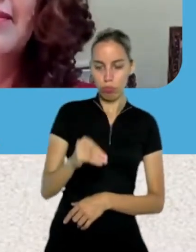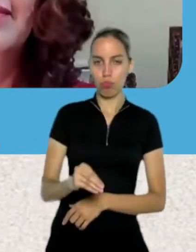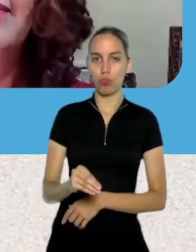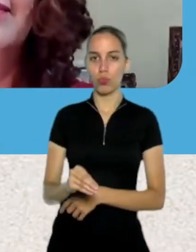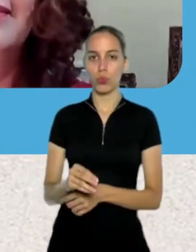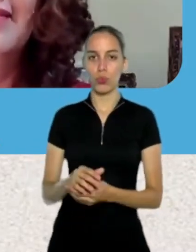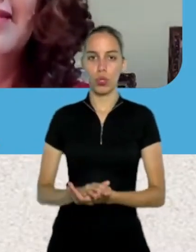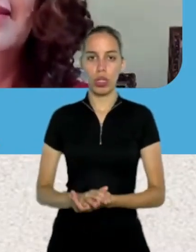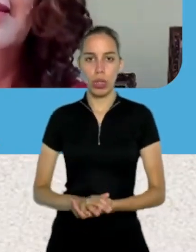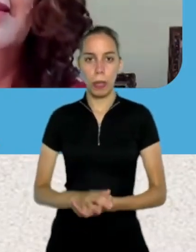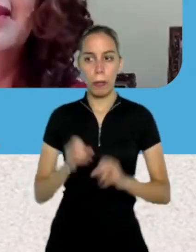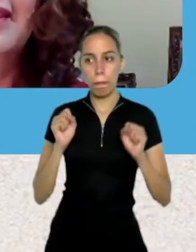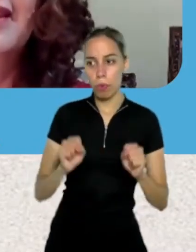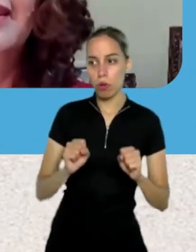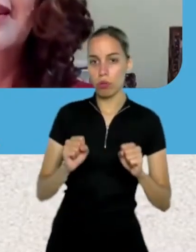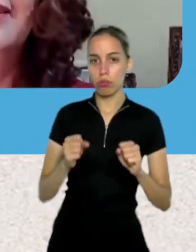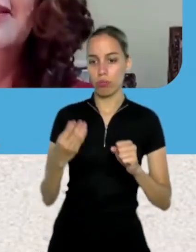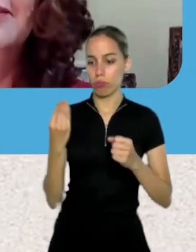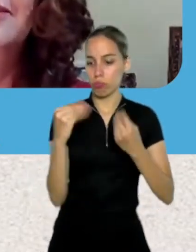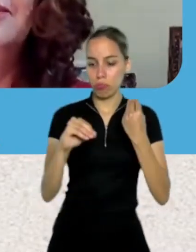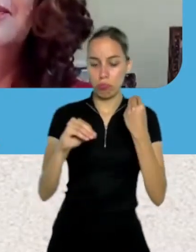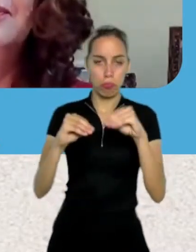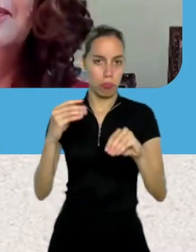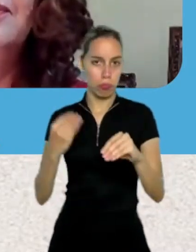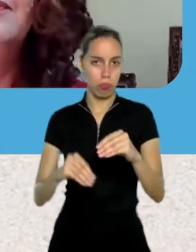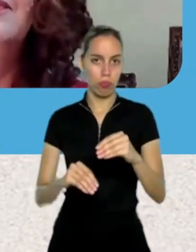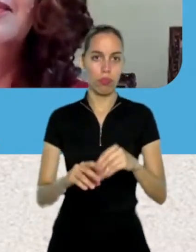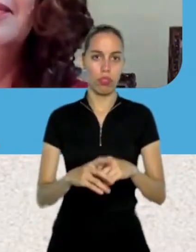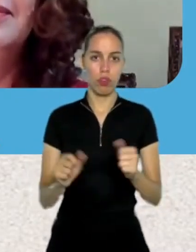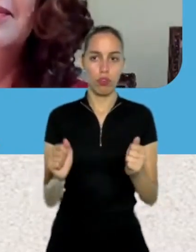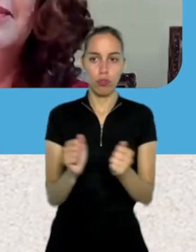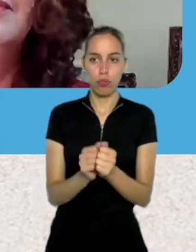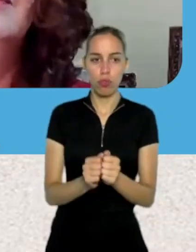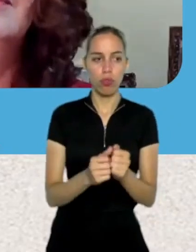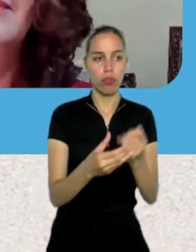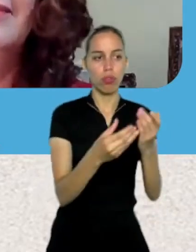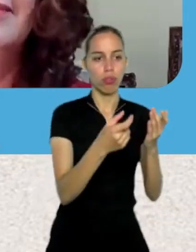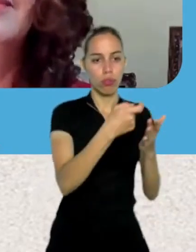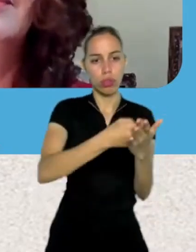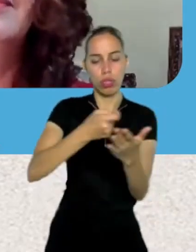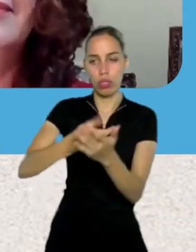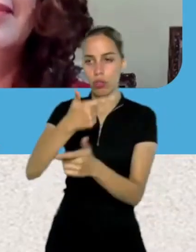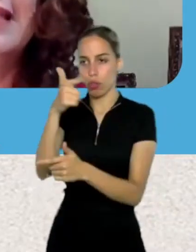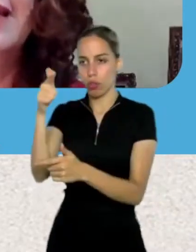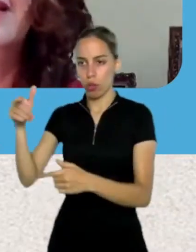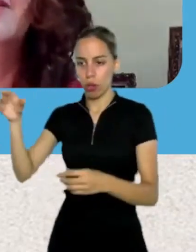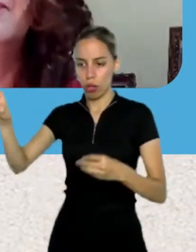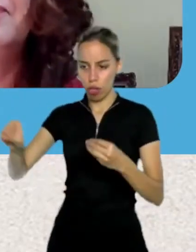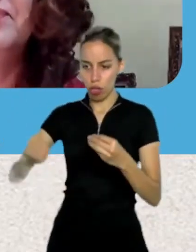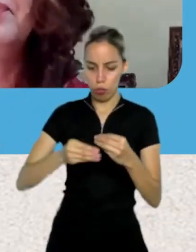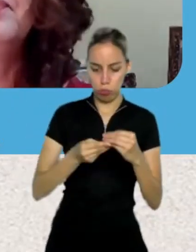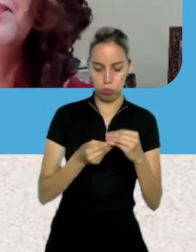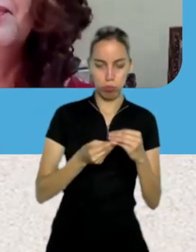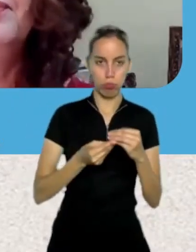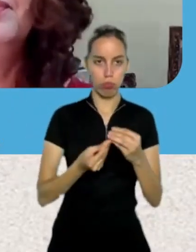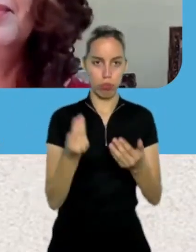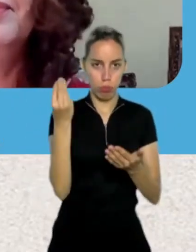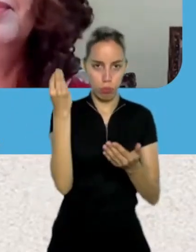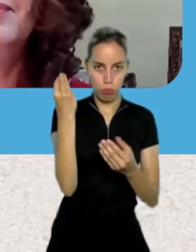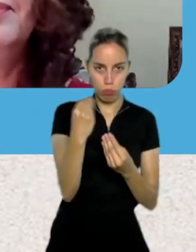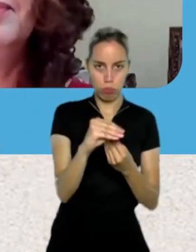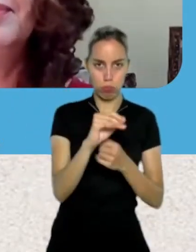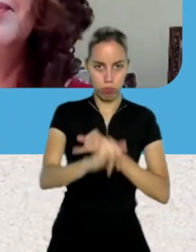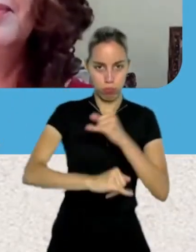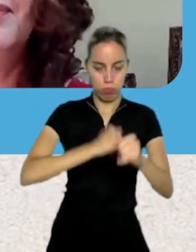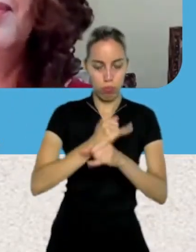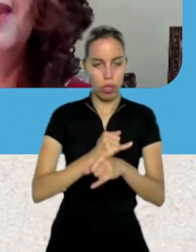de divulgar pelas suas redes, e junto os coletivos que divulga compartilhado, né? E tem Sim. esses espaços para falar.